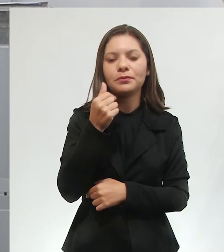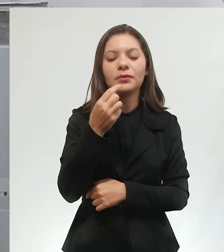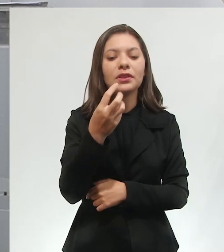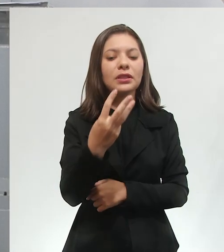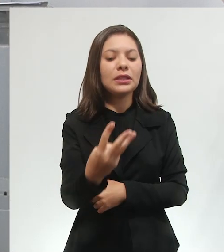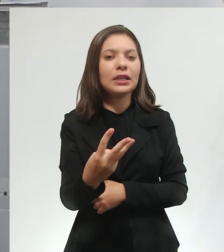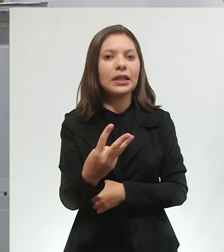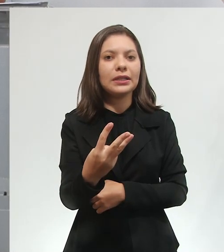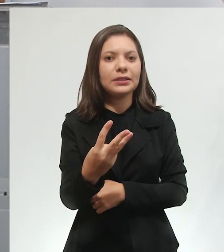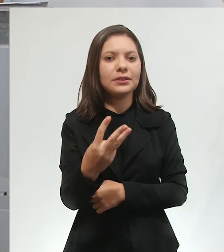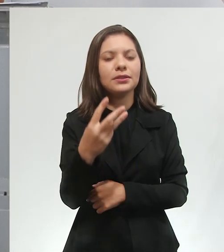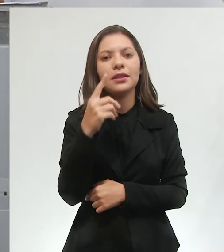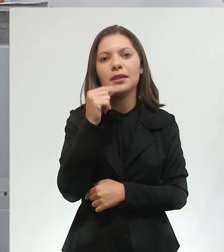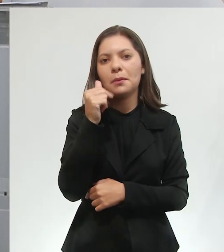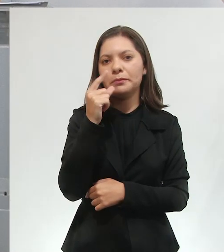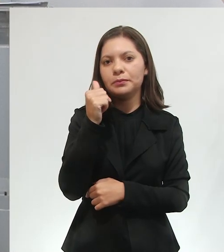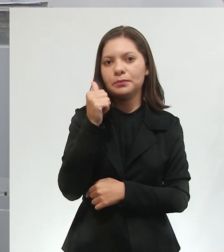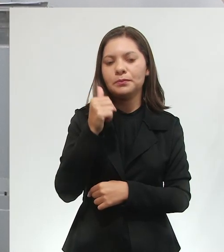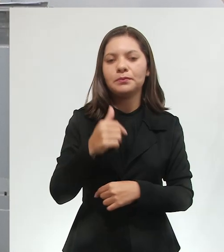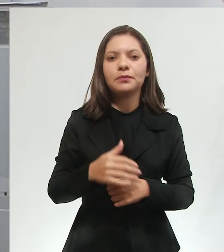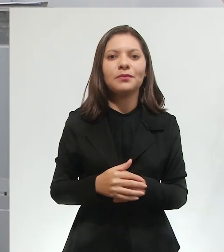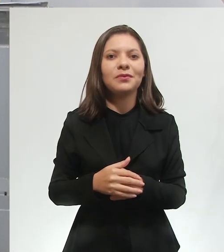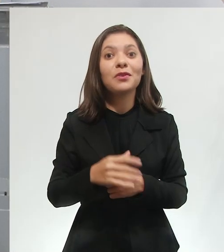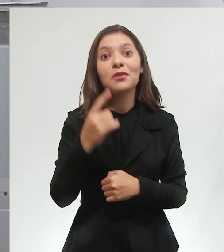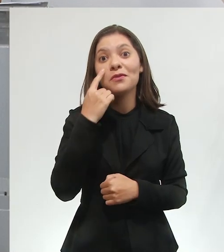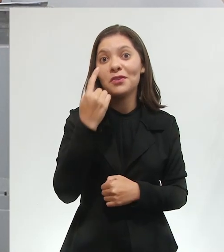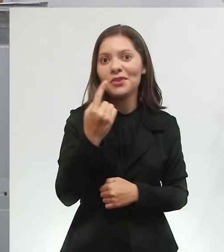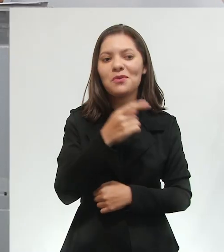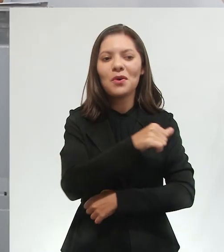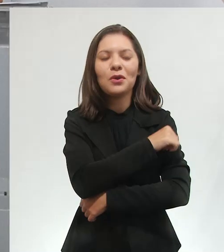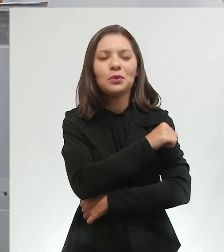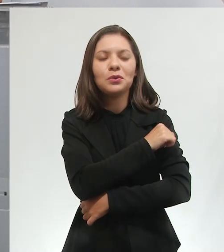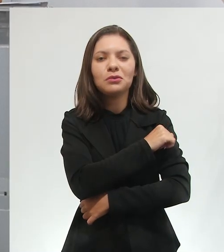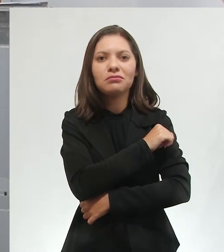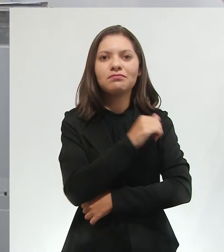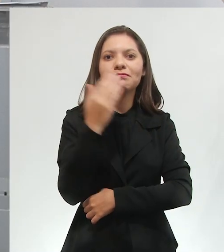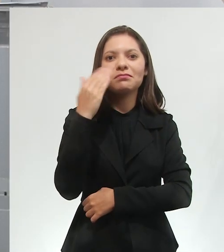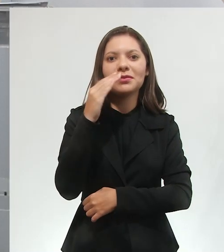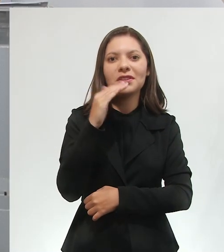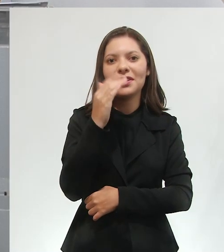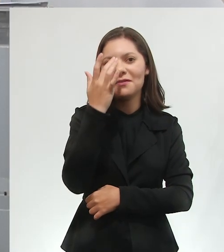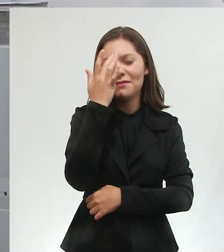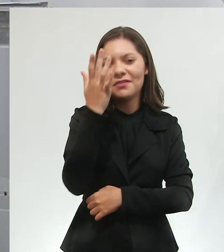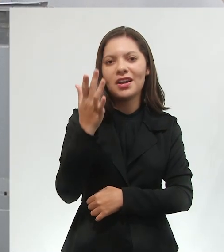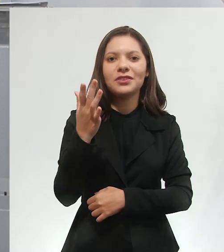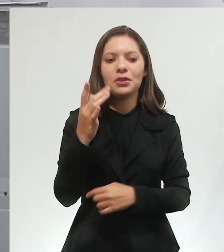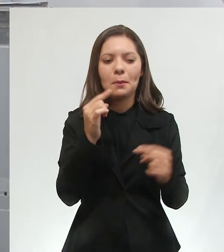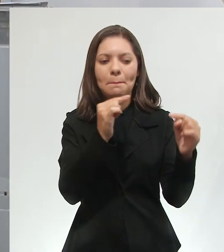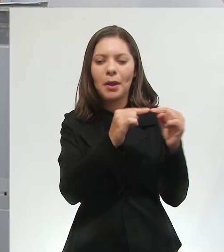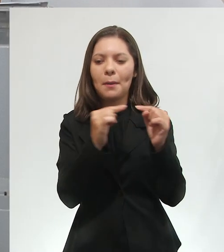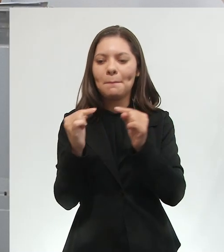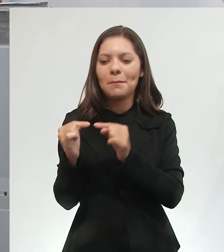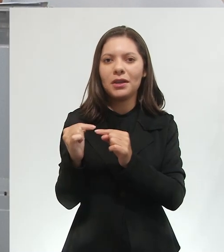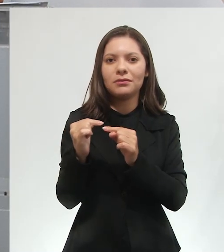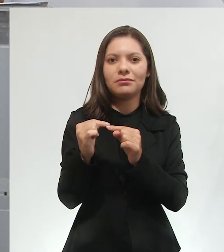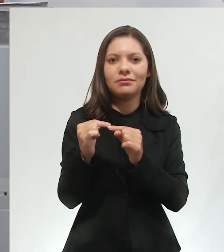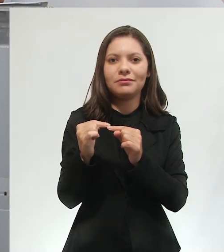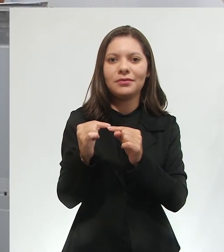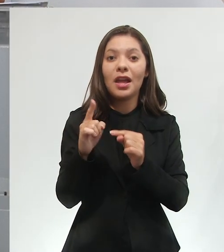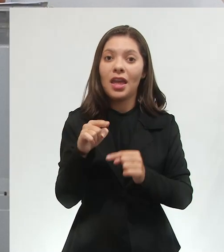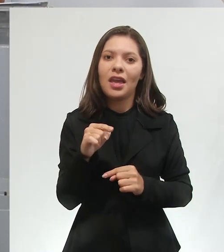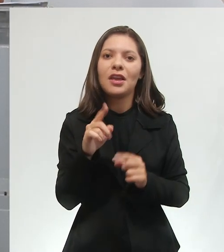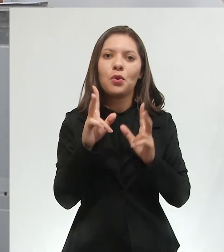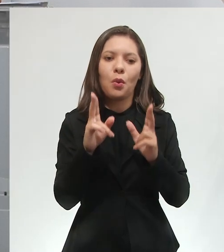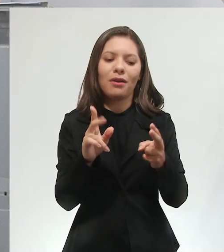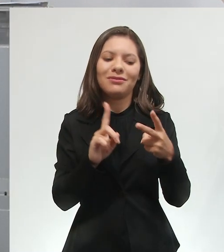são 3 lápis. Então, quando ele consegue fazer essa relação, ele está contando. Quando ele está dizendo